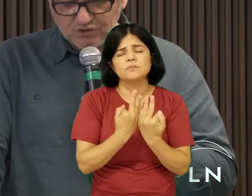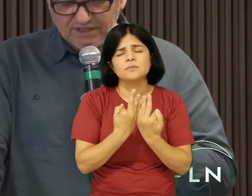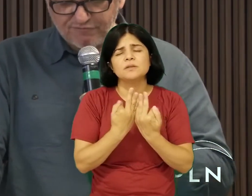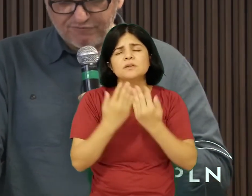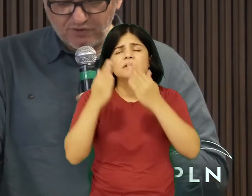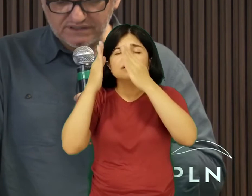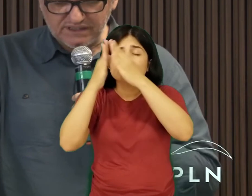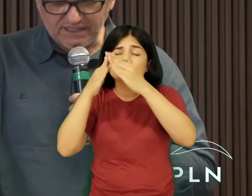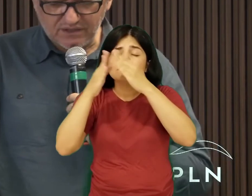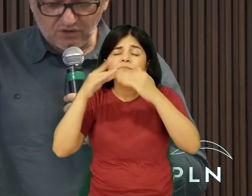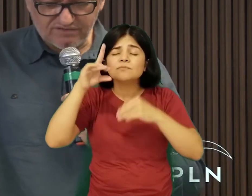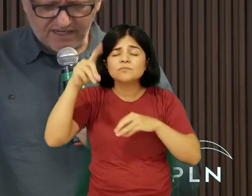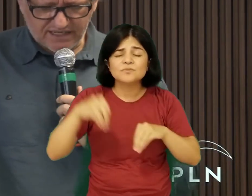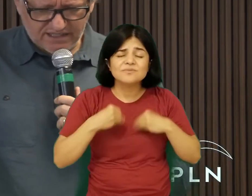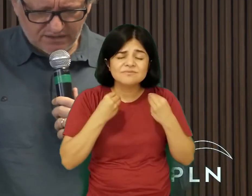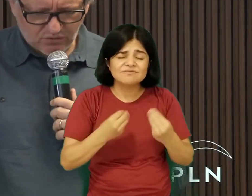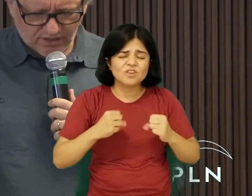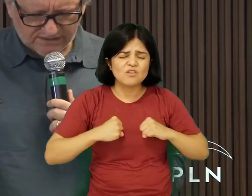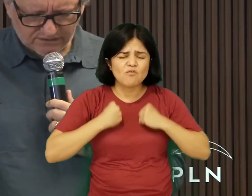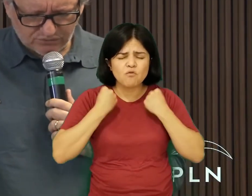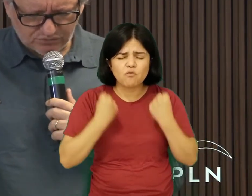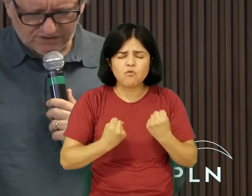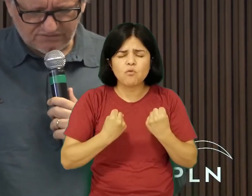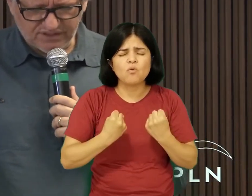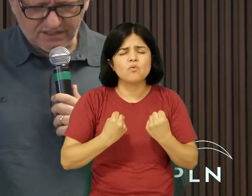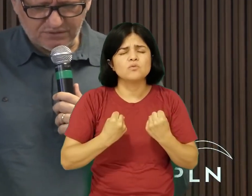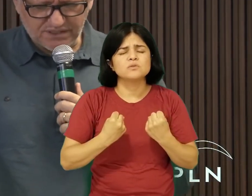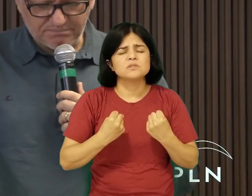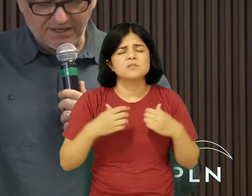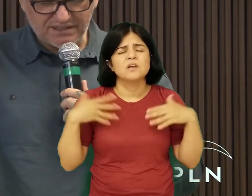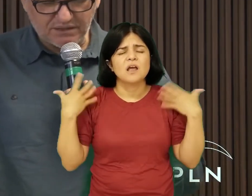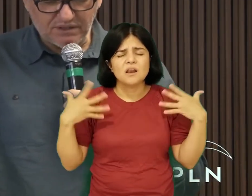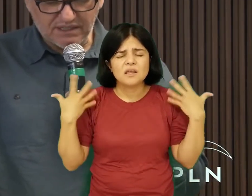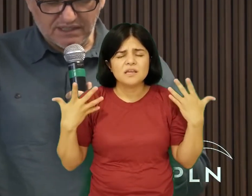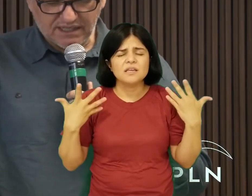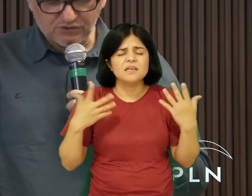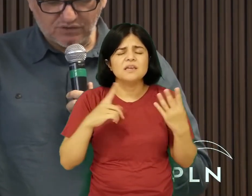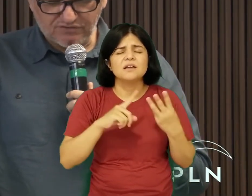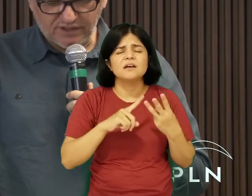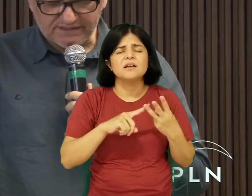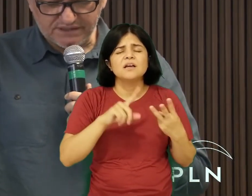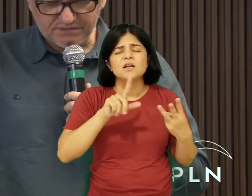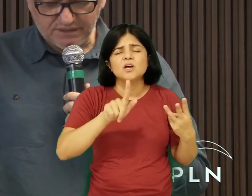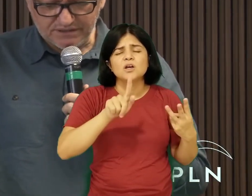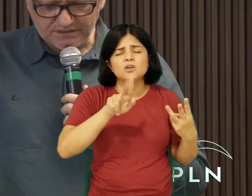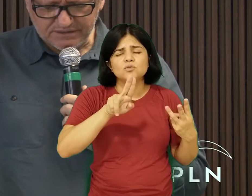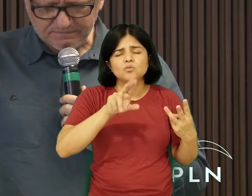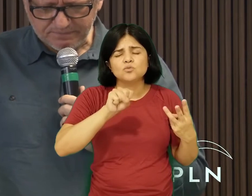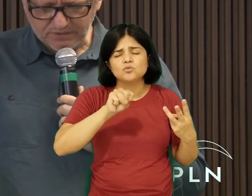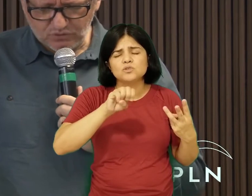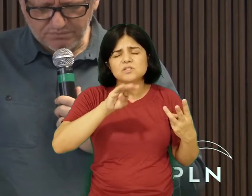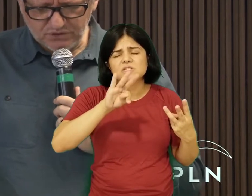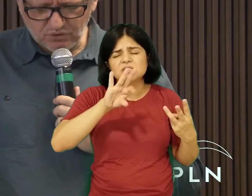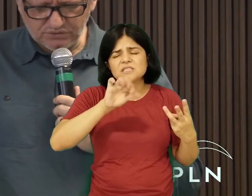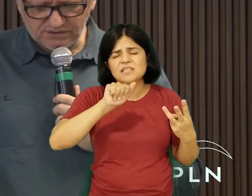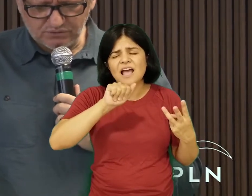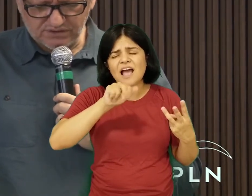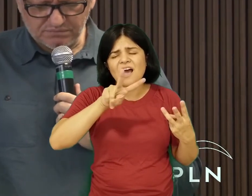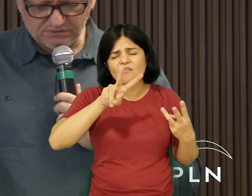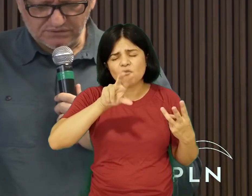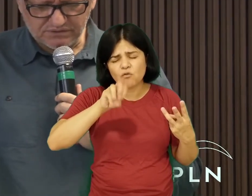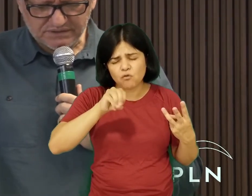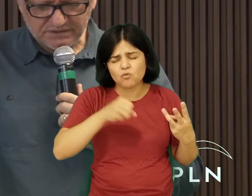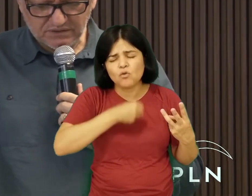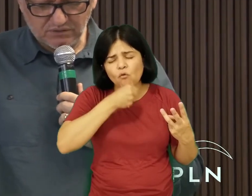pedimos que o Senhor dê força e renove a alegria no coração do Gustavo Leão, que perdeu a sua avó recentemente. Tome todos em